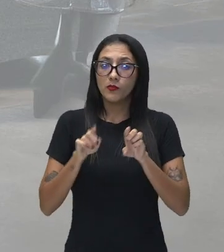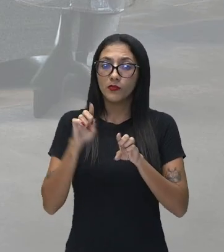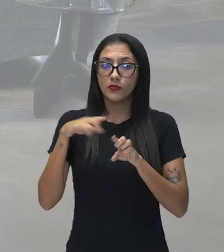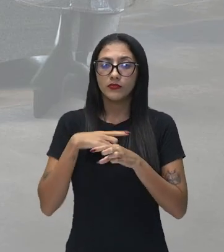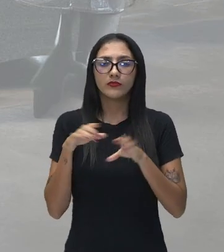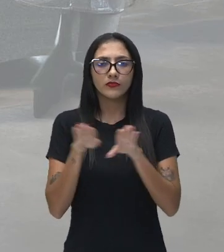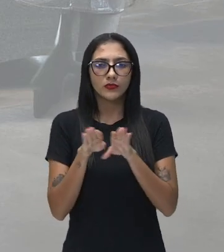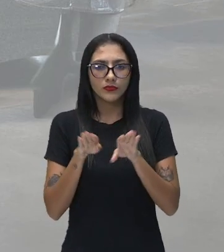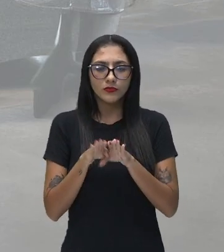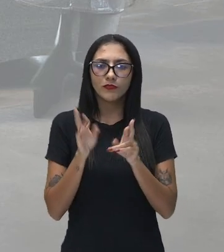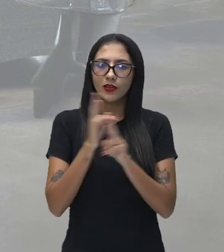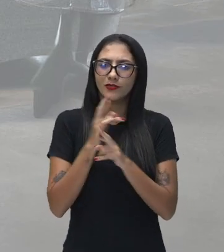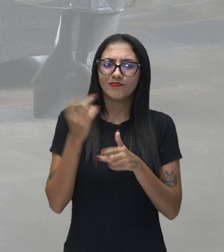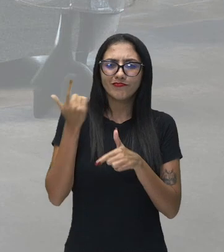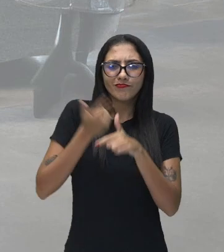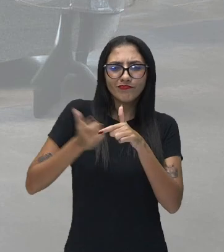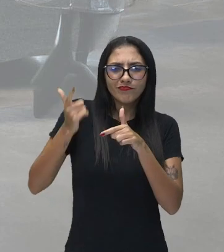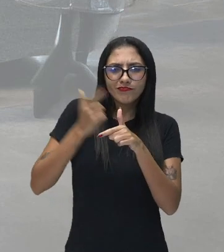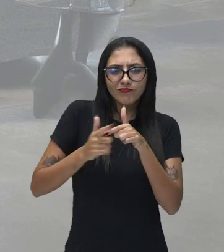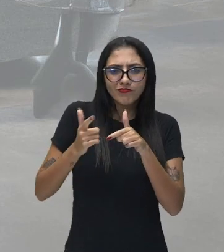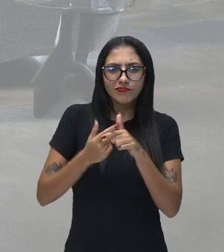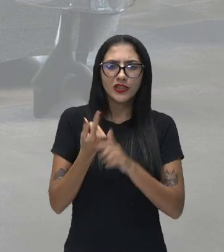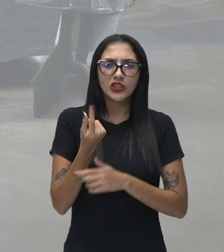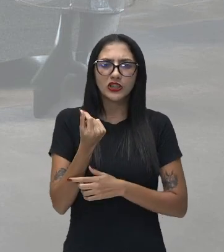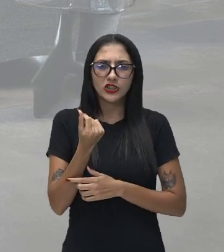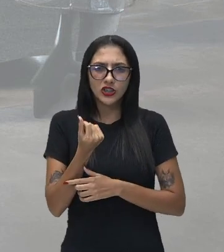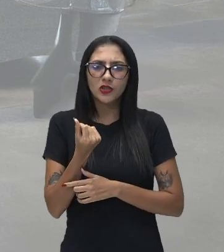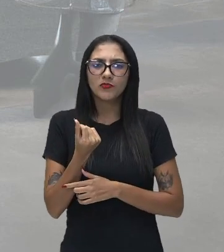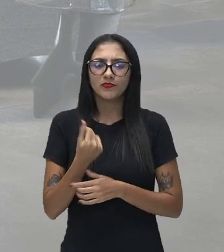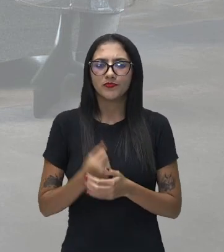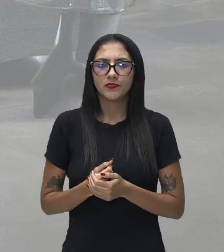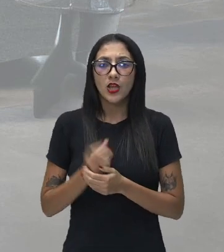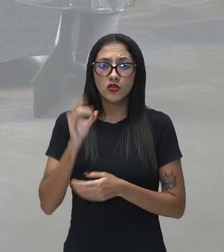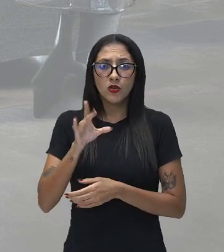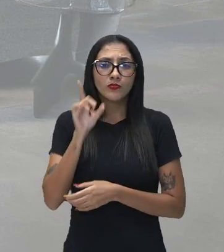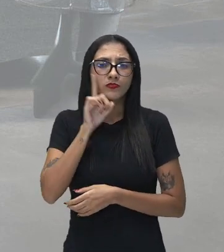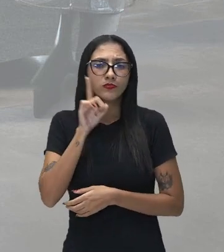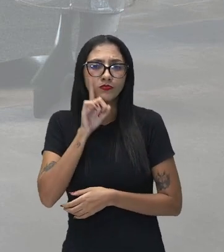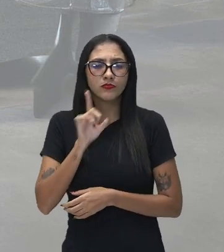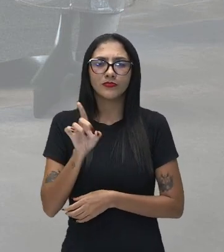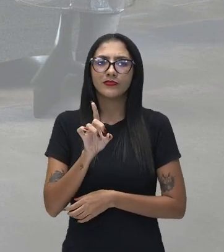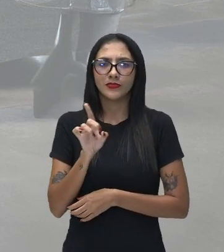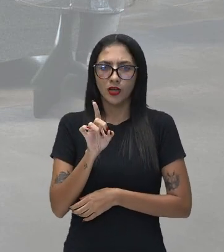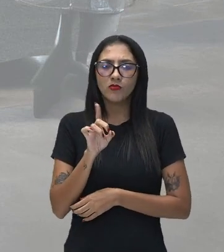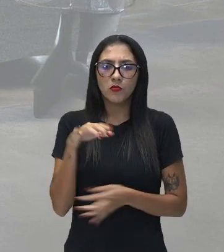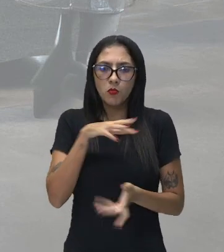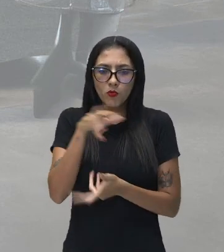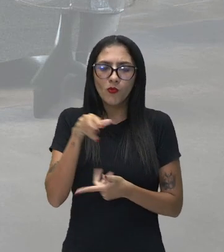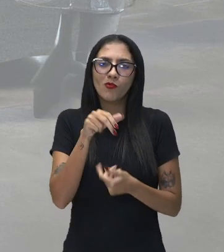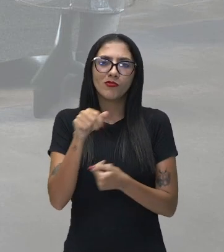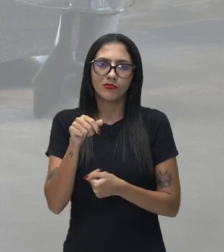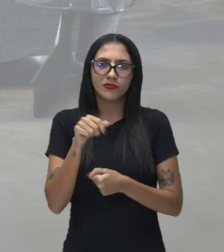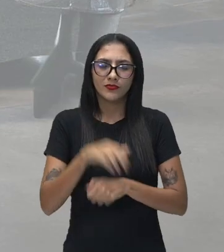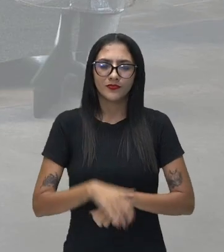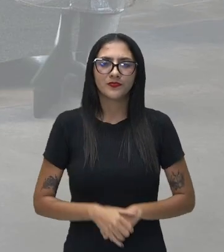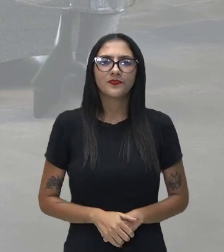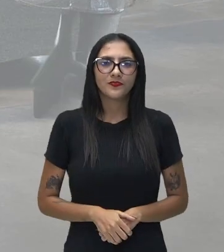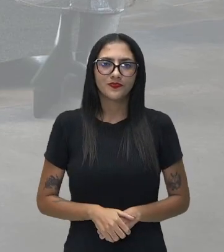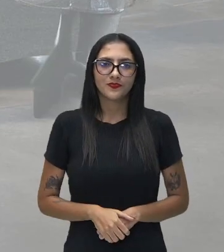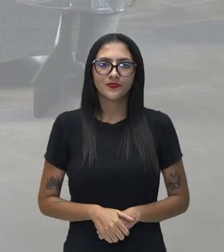década de grandes problemas financeiros, não só para os Estados Unidos, como também para o mundo, ok?